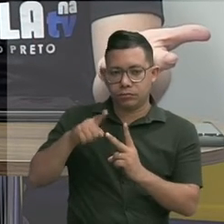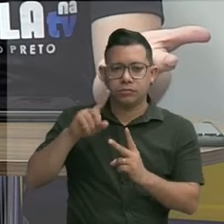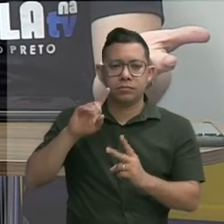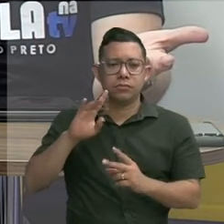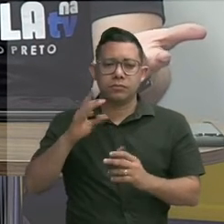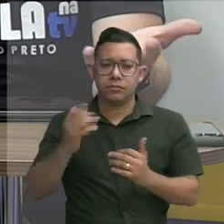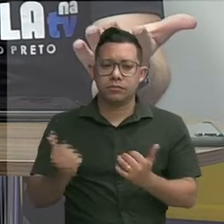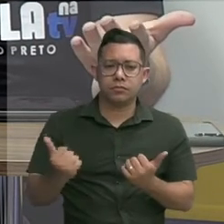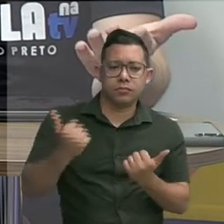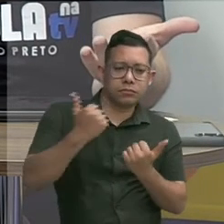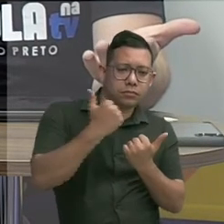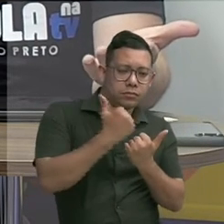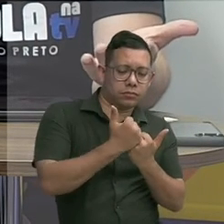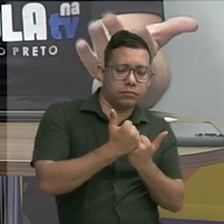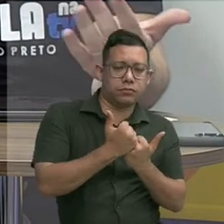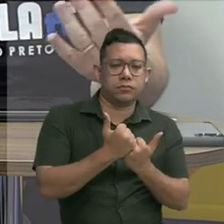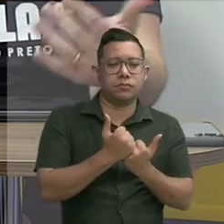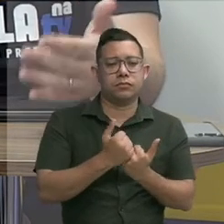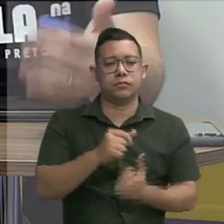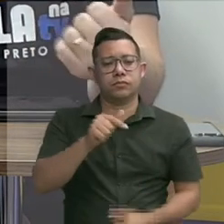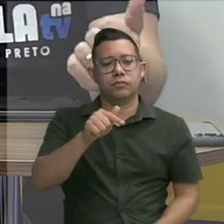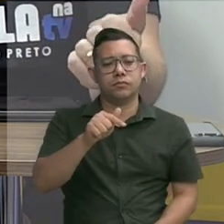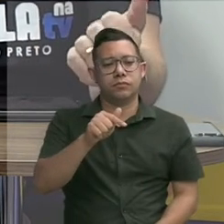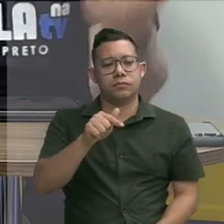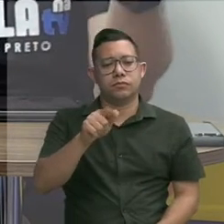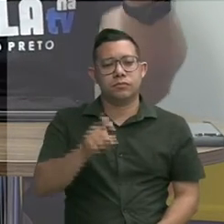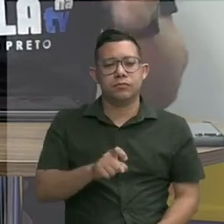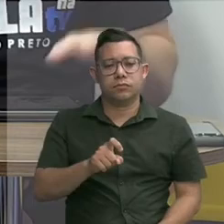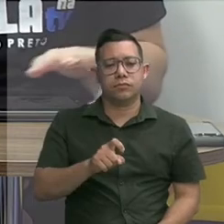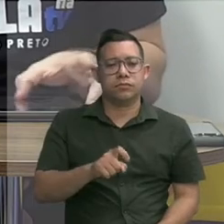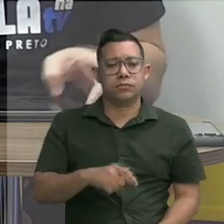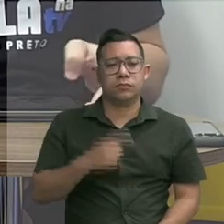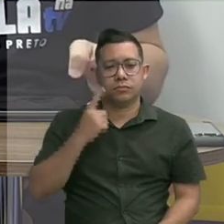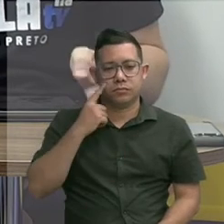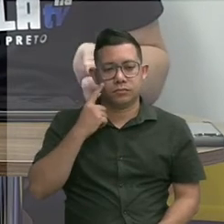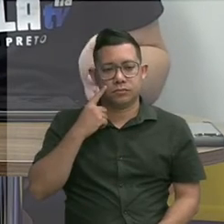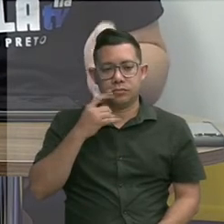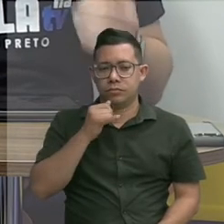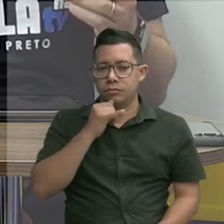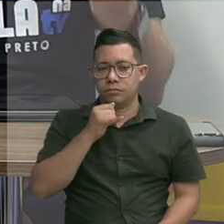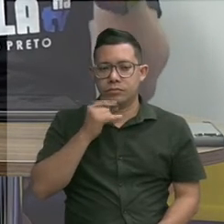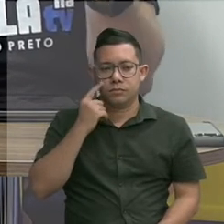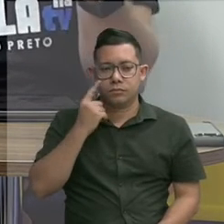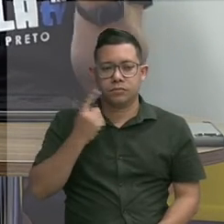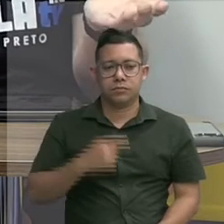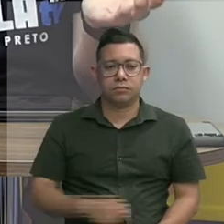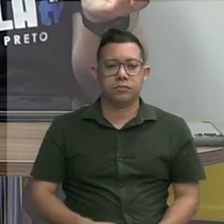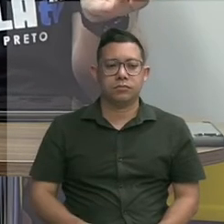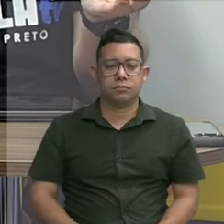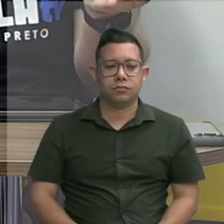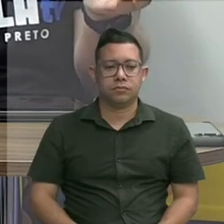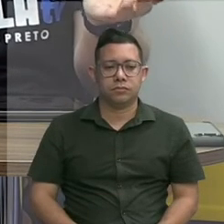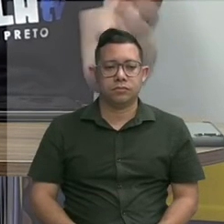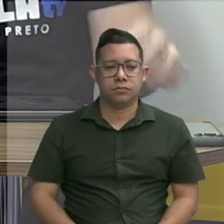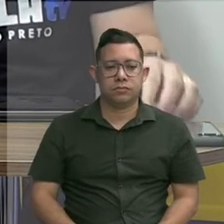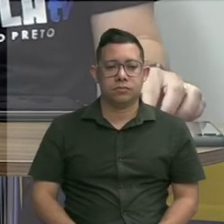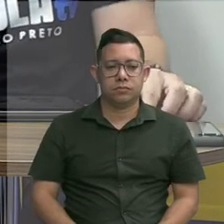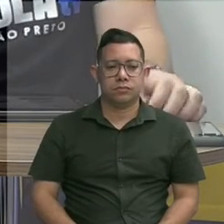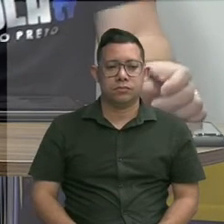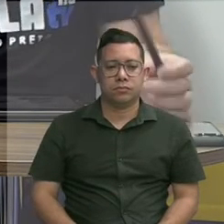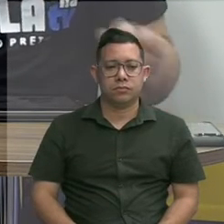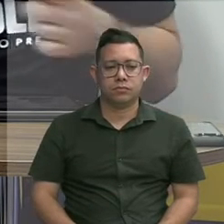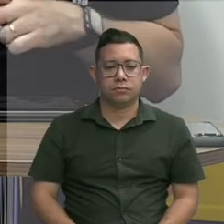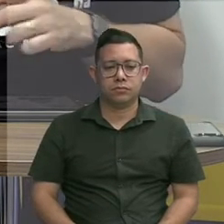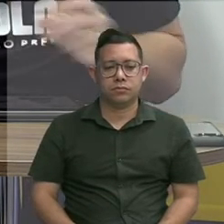só você substituir o 7 no lugar do X que fazer os campos tá então é só substituir tá